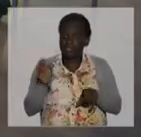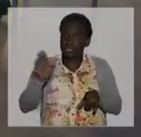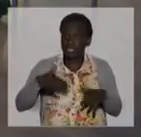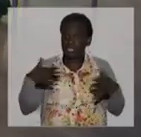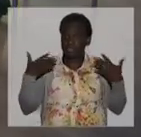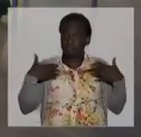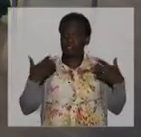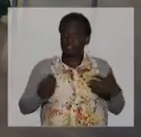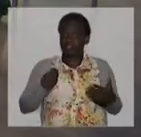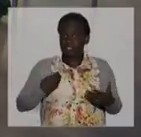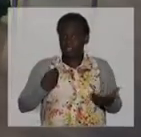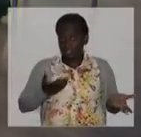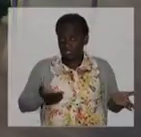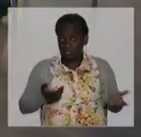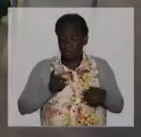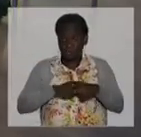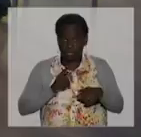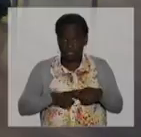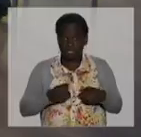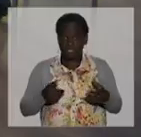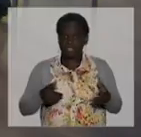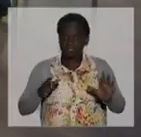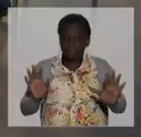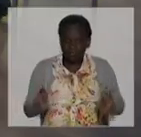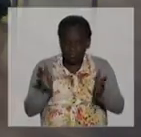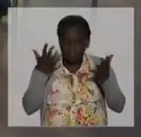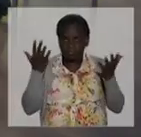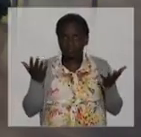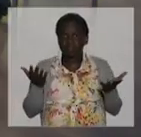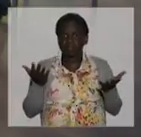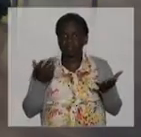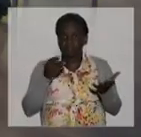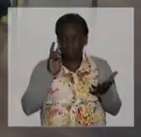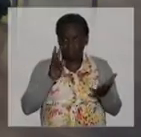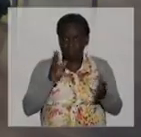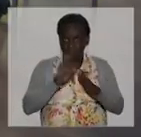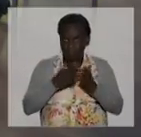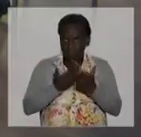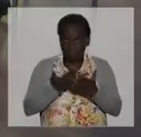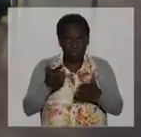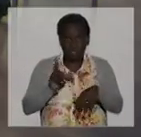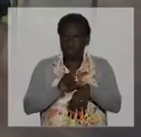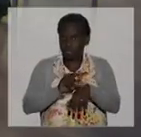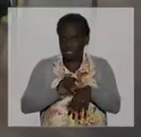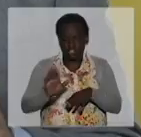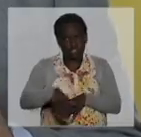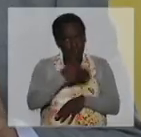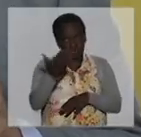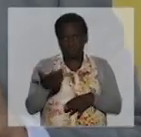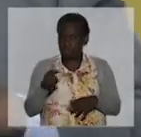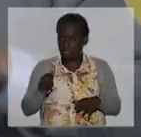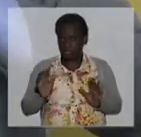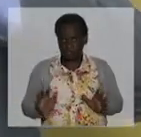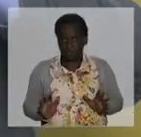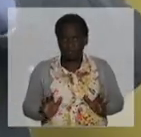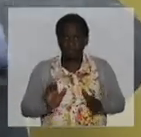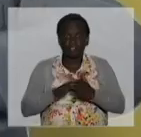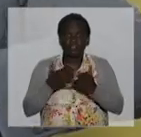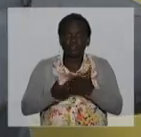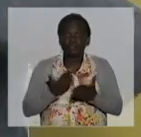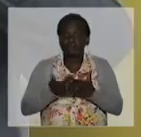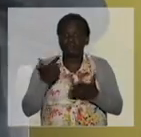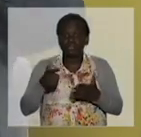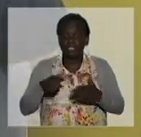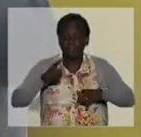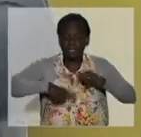para a vida. Claro. Porque se você... Incentivo. Meu querido, as escolas não têm horário integral. As escolas não